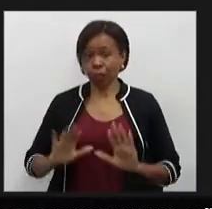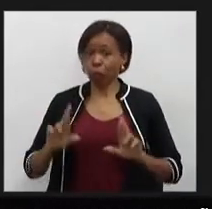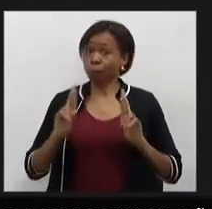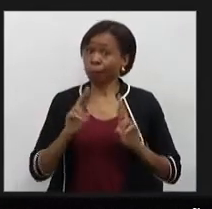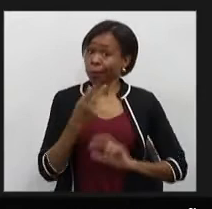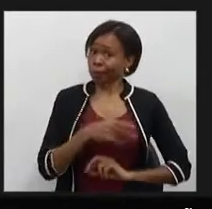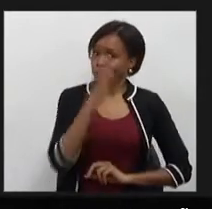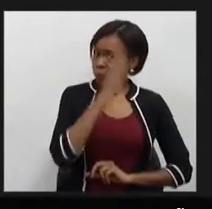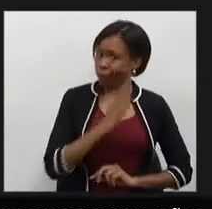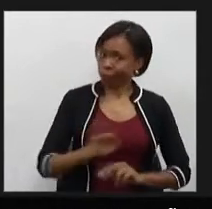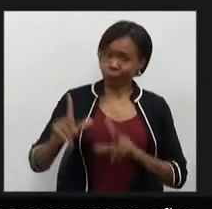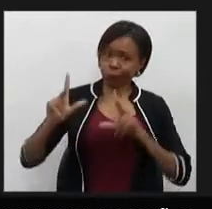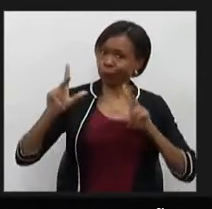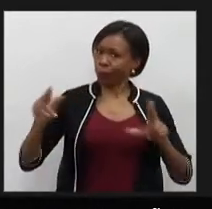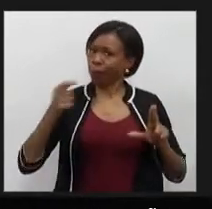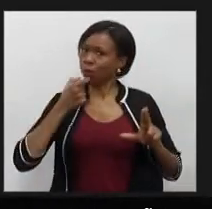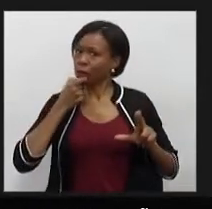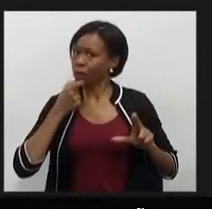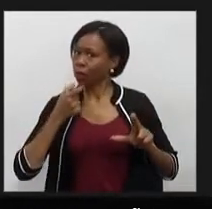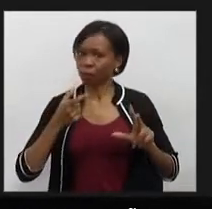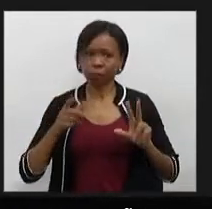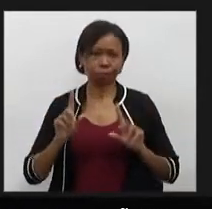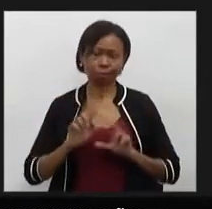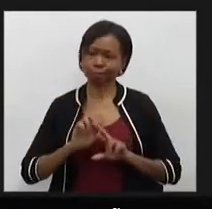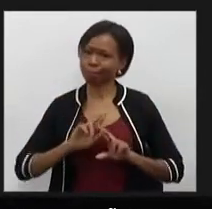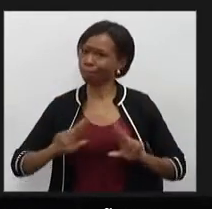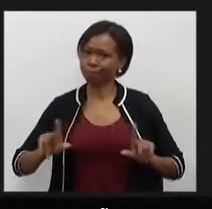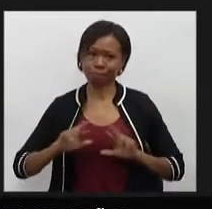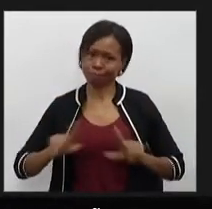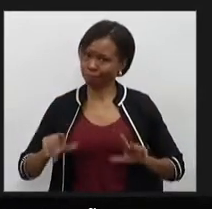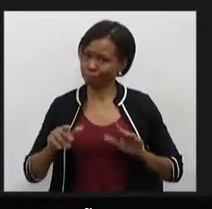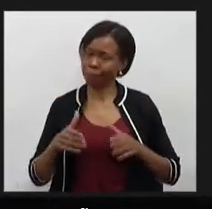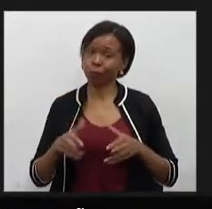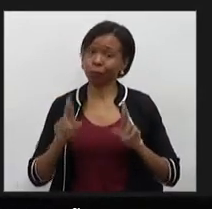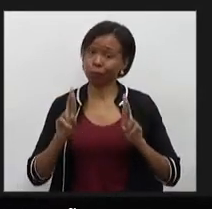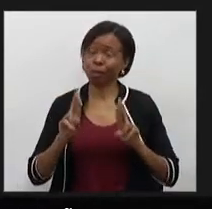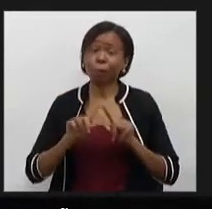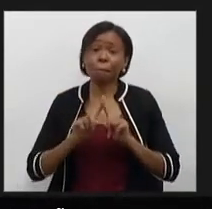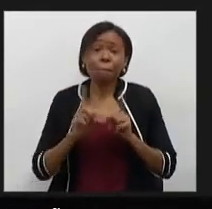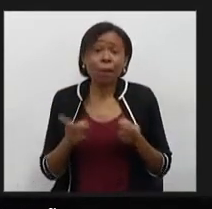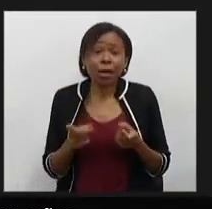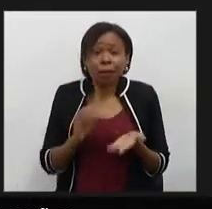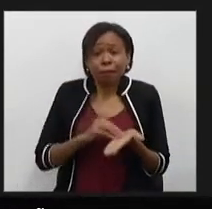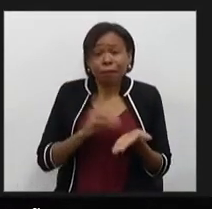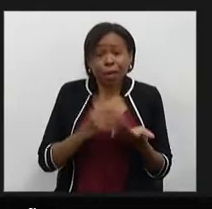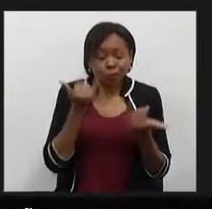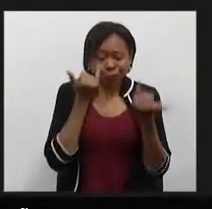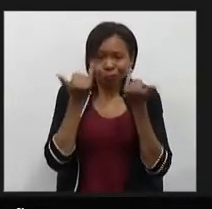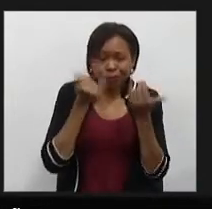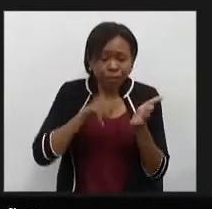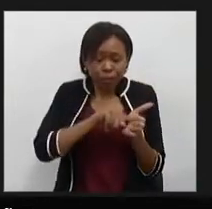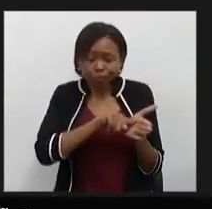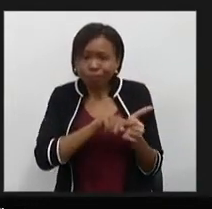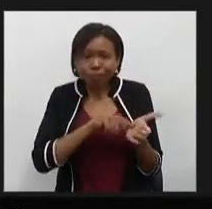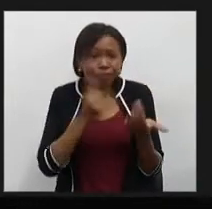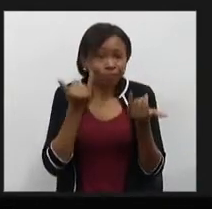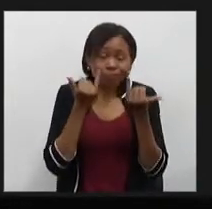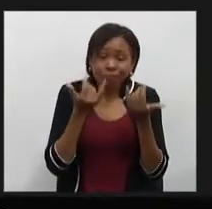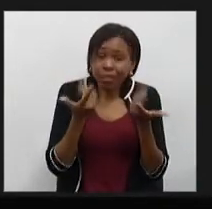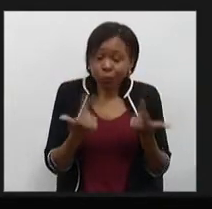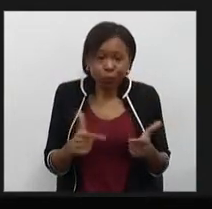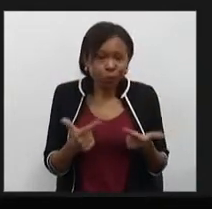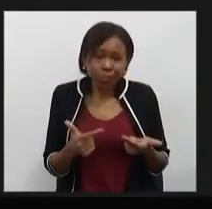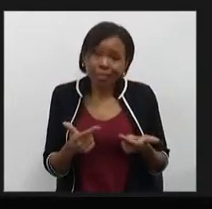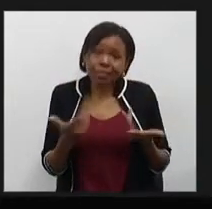marca tão aguda como essa, mas sem dados fica muito difícil da gente definir o que fazer. E